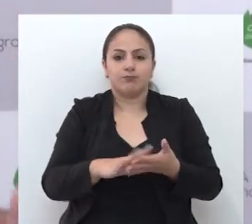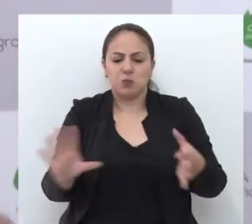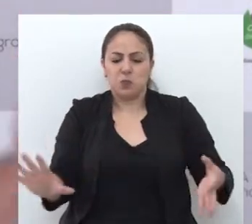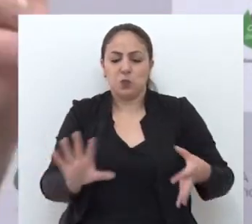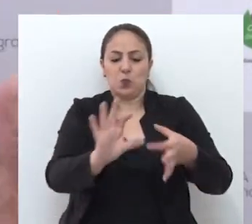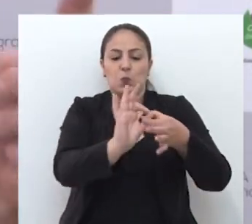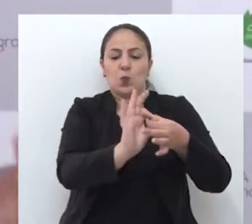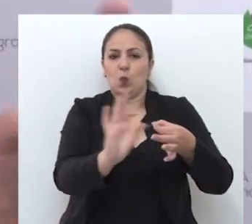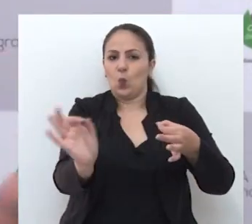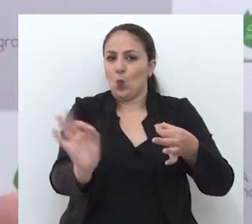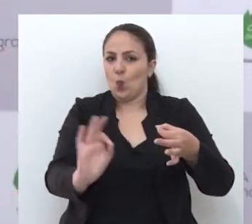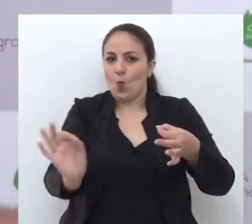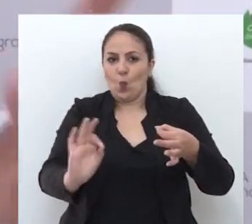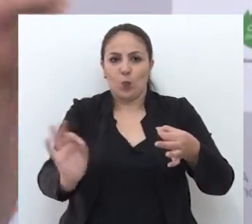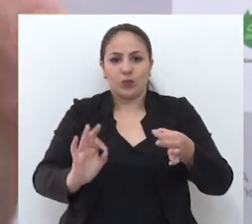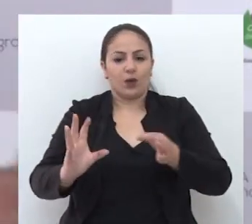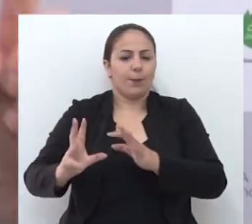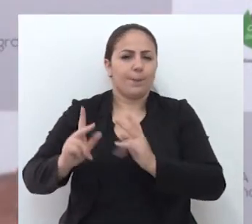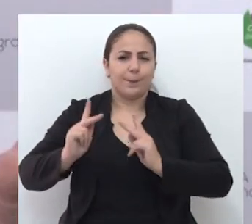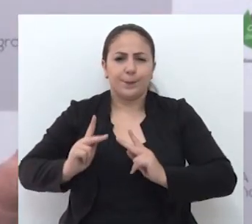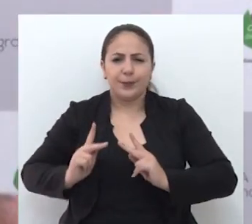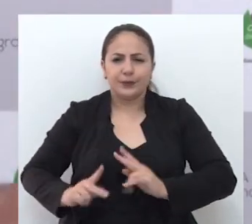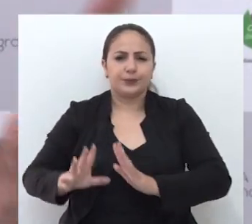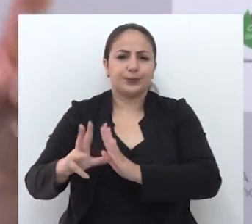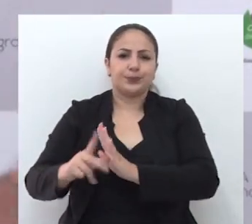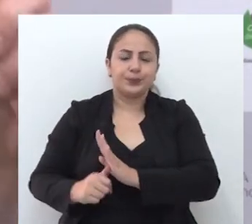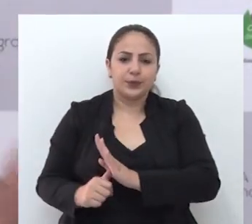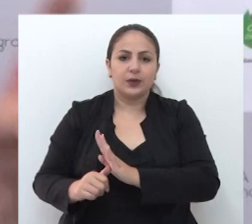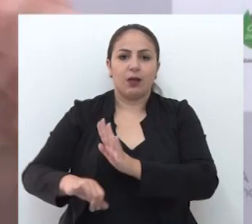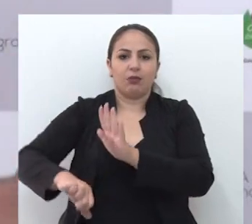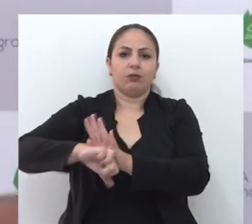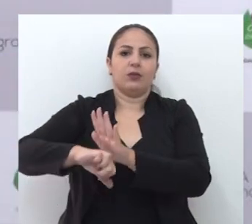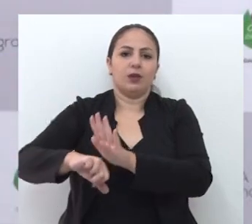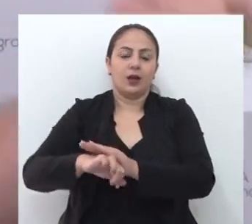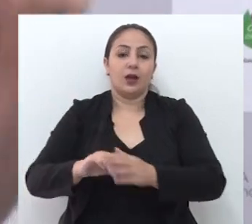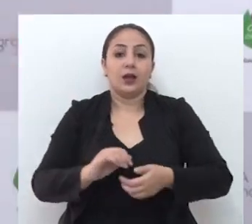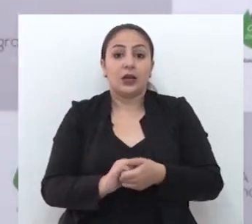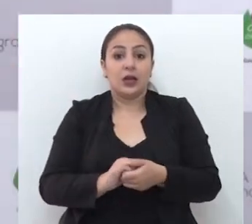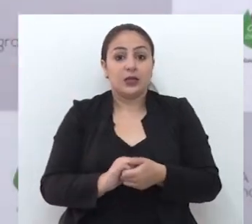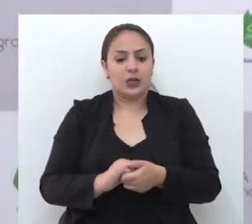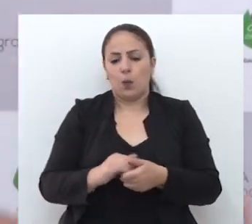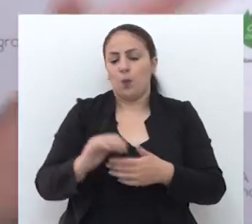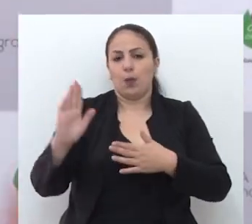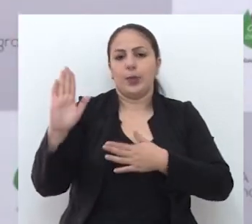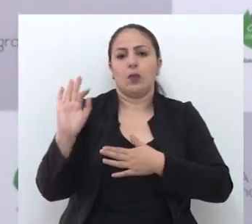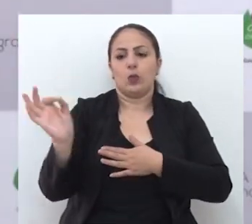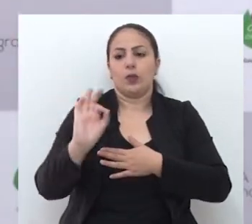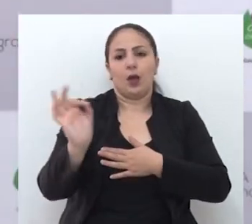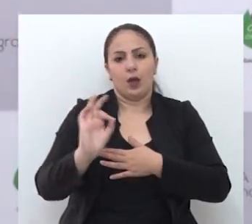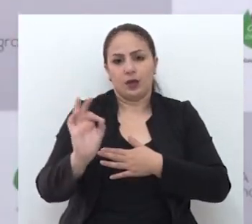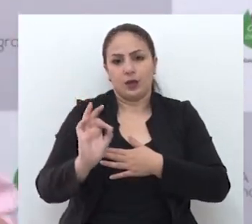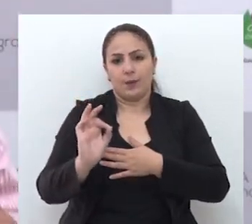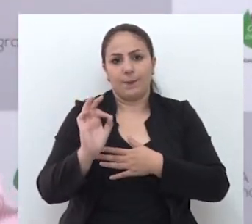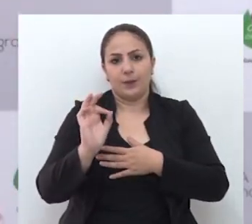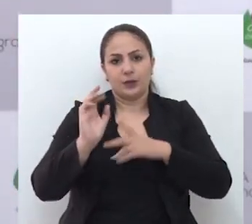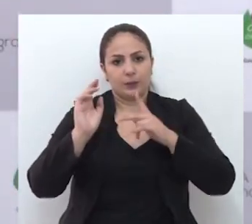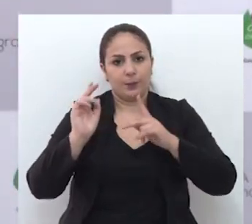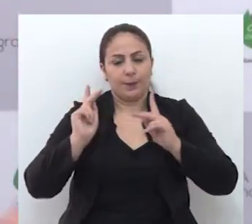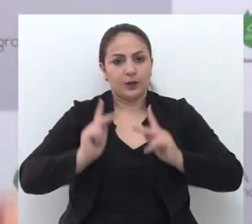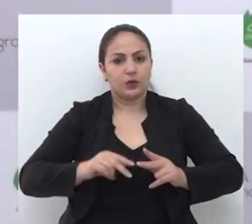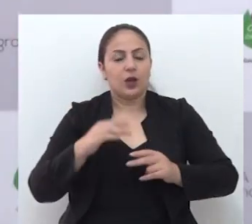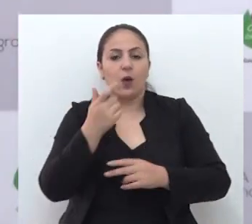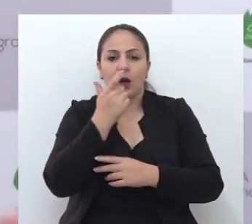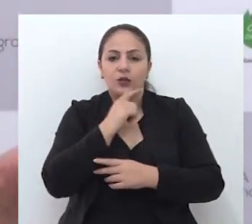se aliou com bandido nenhum, com partido nenhum, não prometeu cargo para ninguém, só aí já a gente sabe que ele vai fazer uma